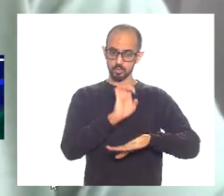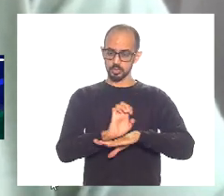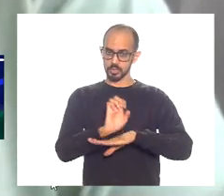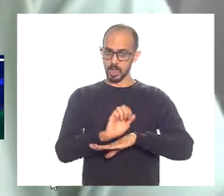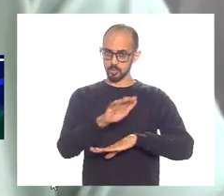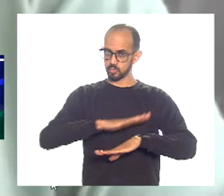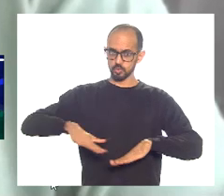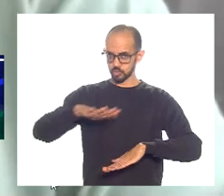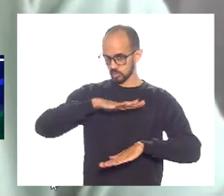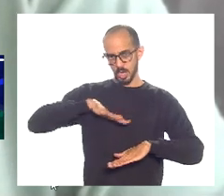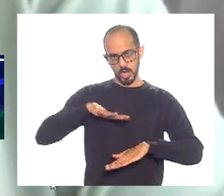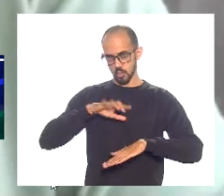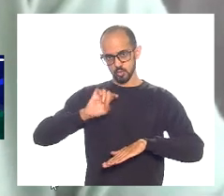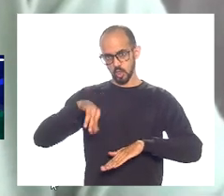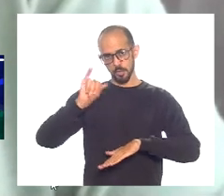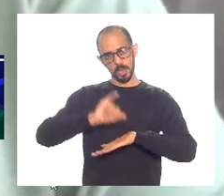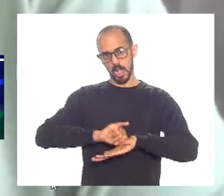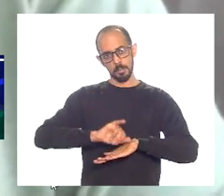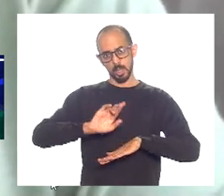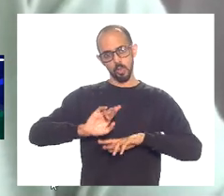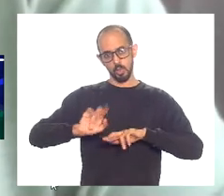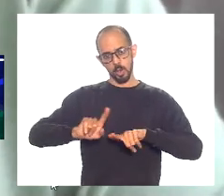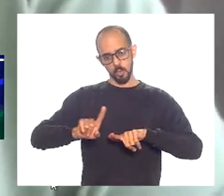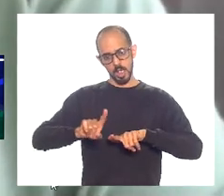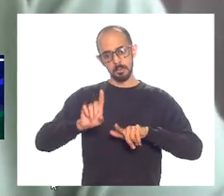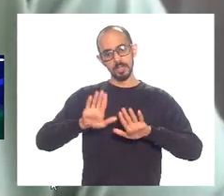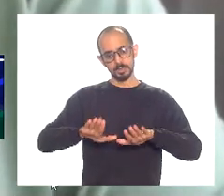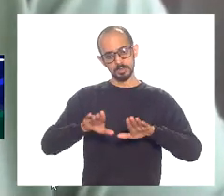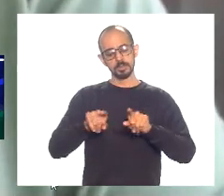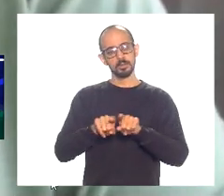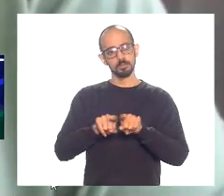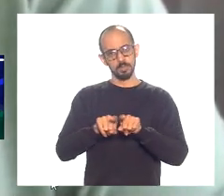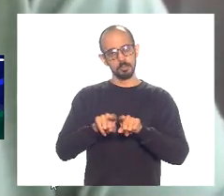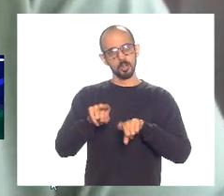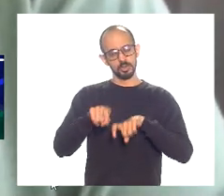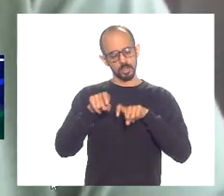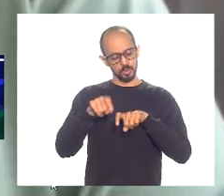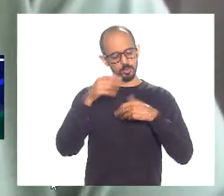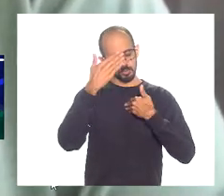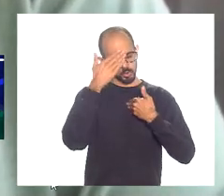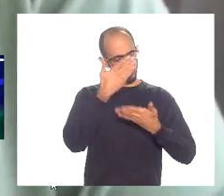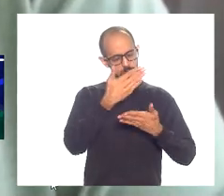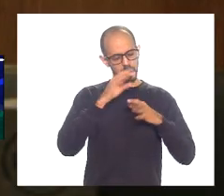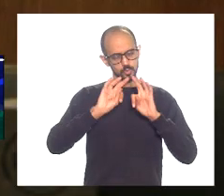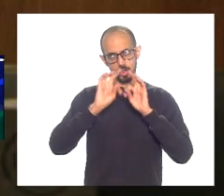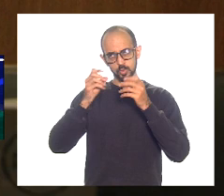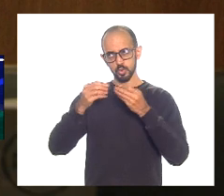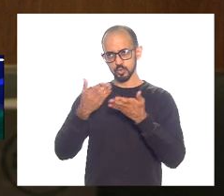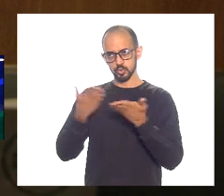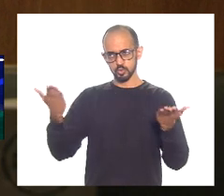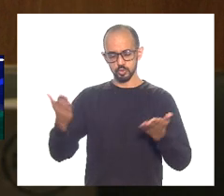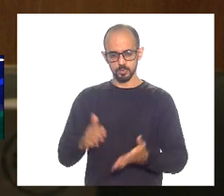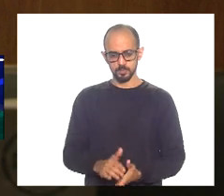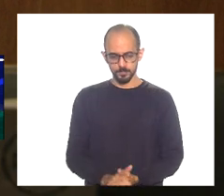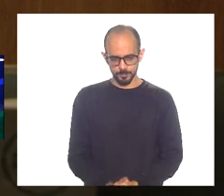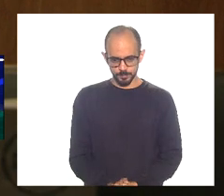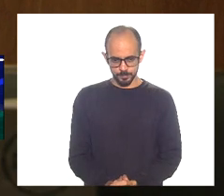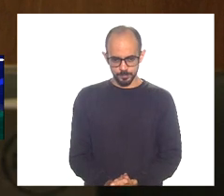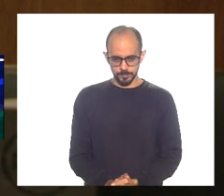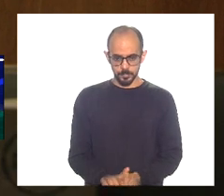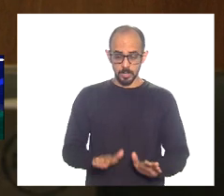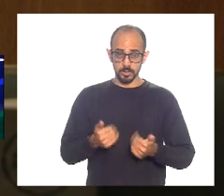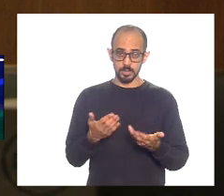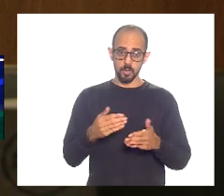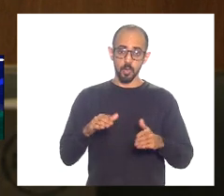geral, não só pela capital, mas também pelo nosso interior. Muito obrigado, senhor, e aos demais deputados. A presente proposta recebeu